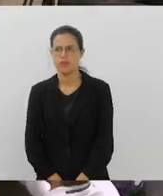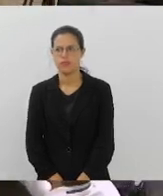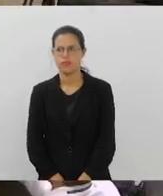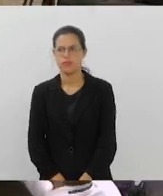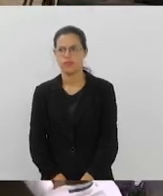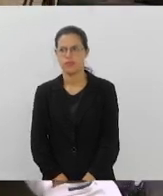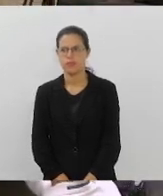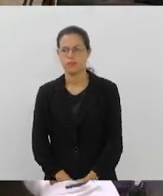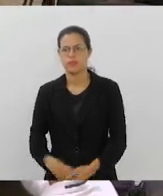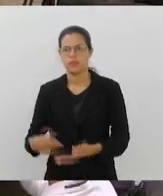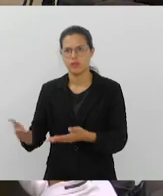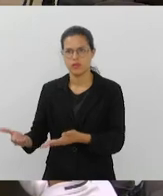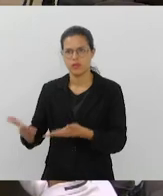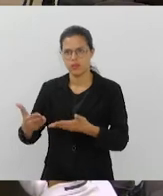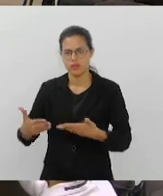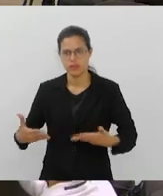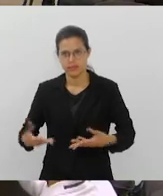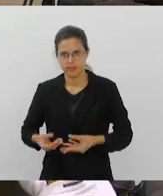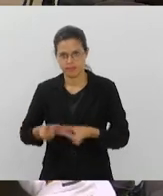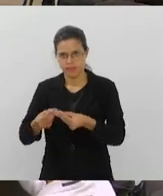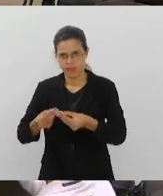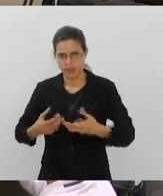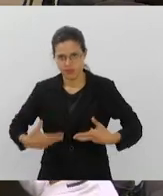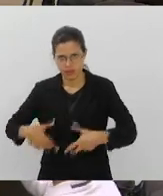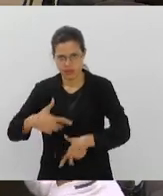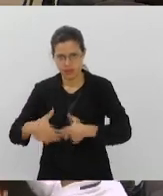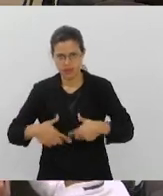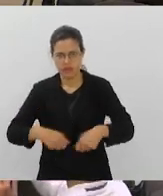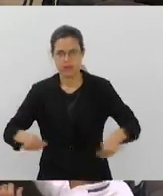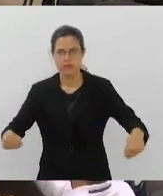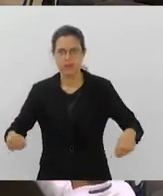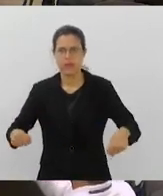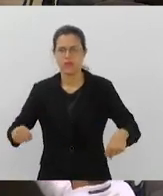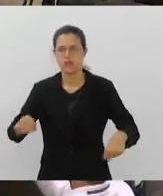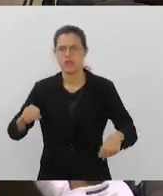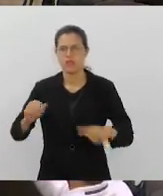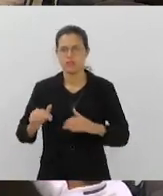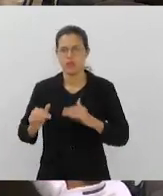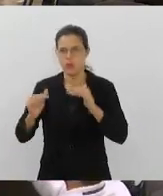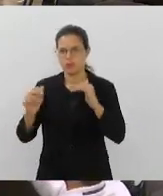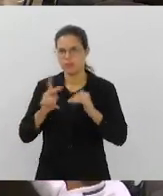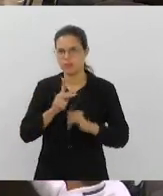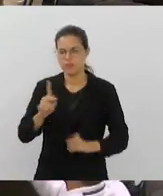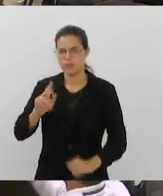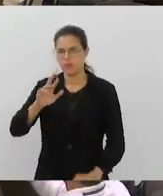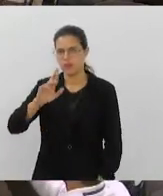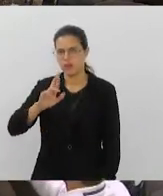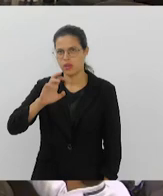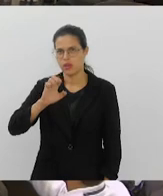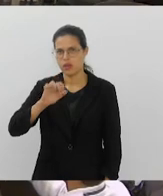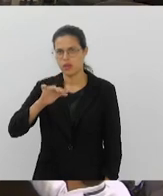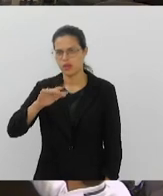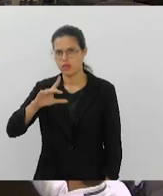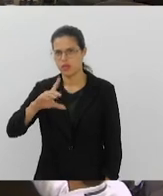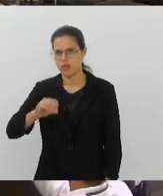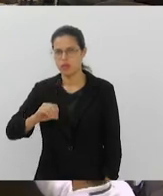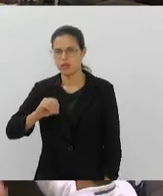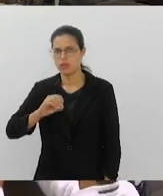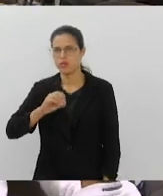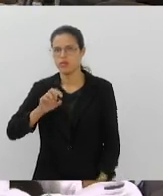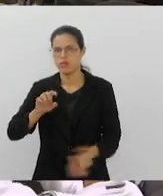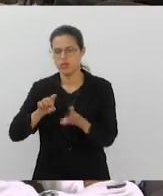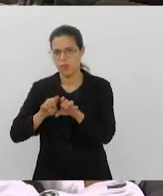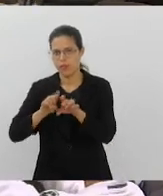Convido para a entrega da faixa honorífica o grão-mestre Reinaldo Dutra e o grão-mestre João Alberto Barreto.